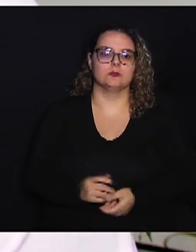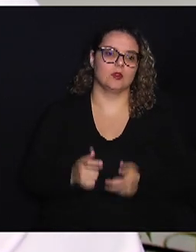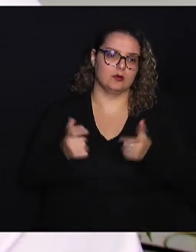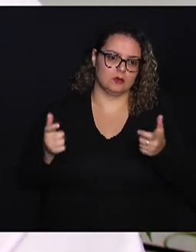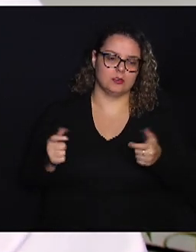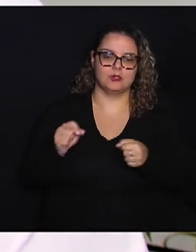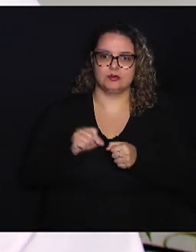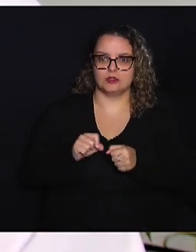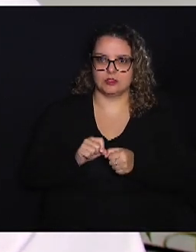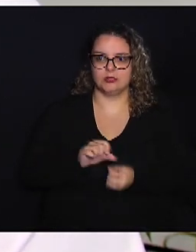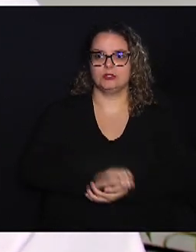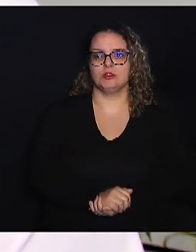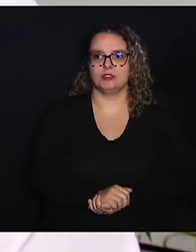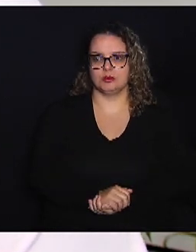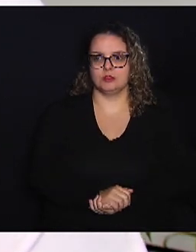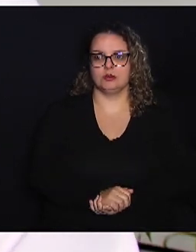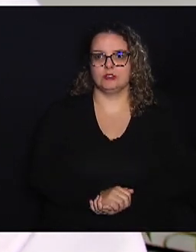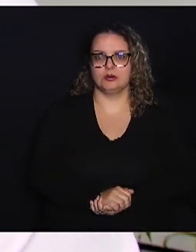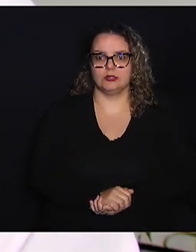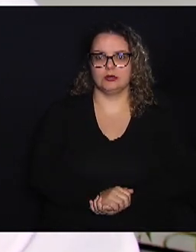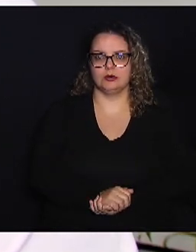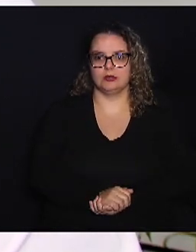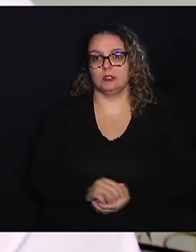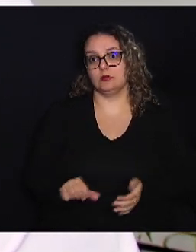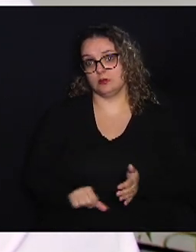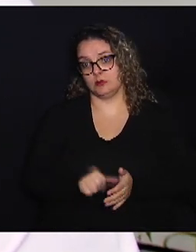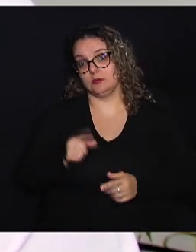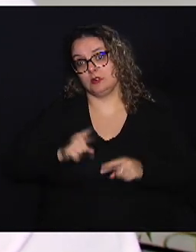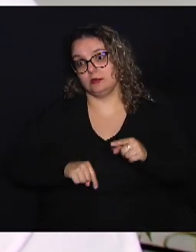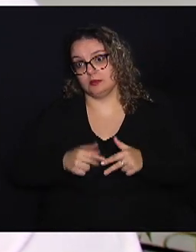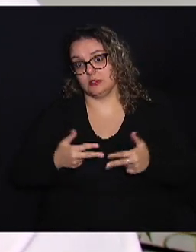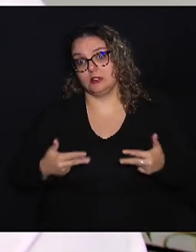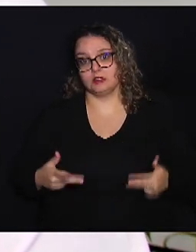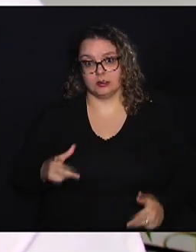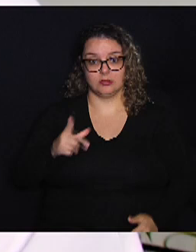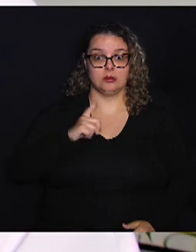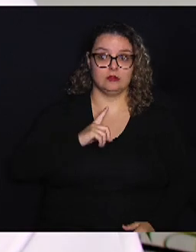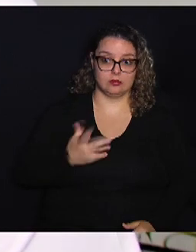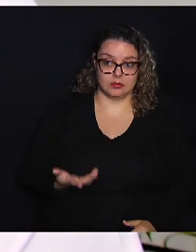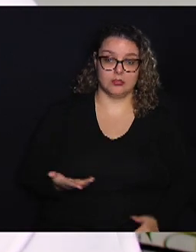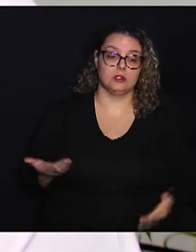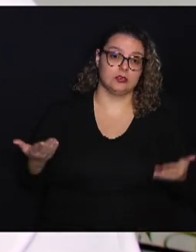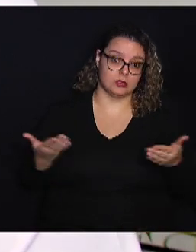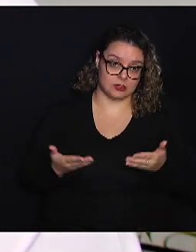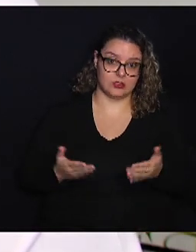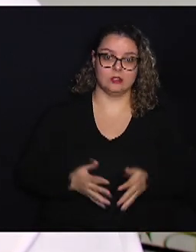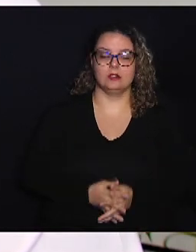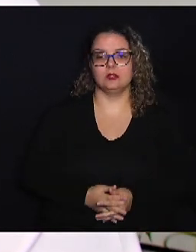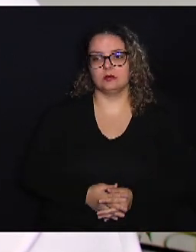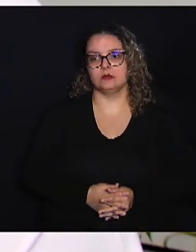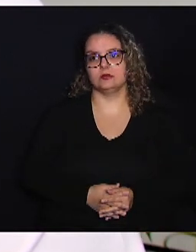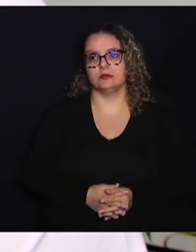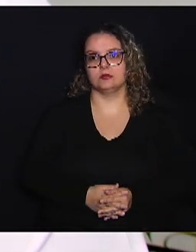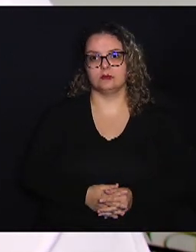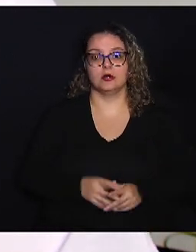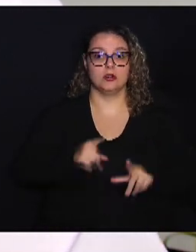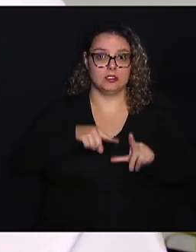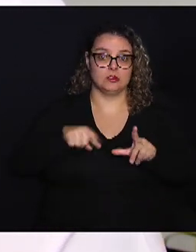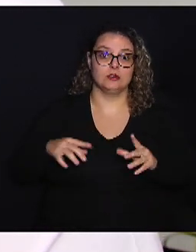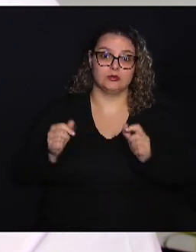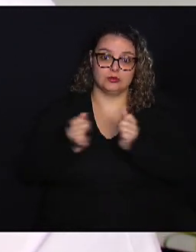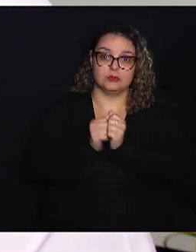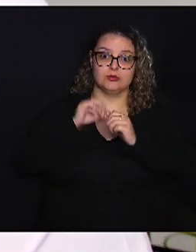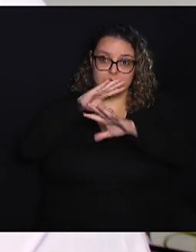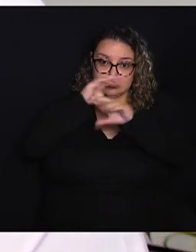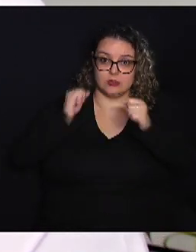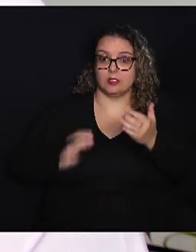primeira grande matéria que nós tivemos sobre isso. E agora esse índice junto ao Tribunal de Contas,